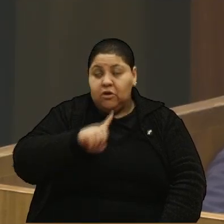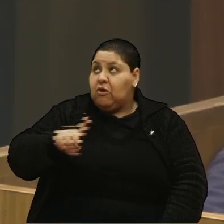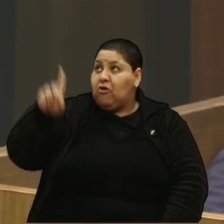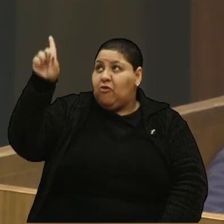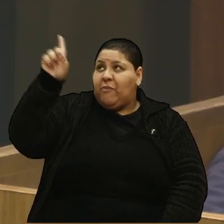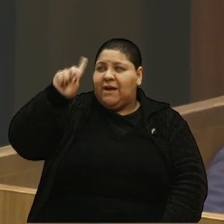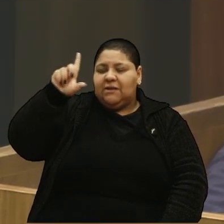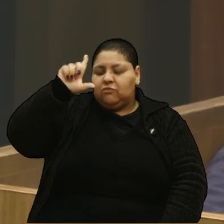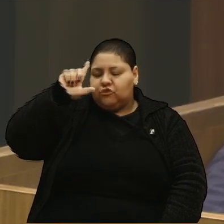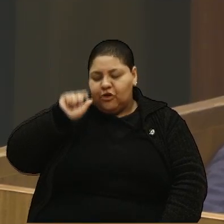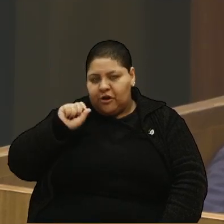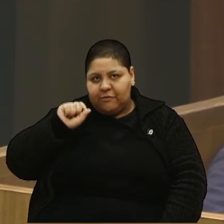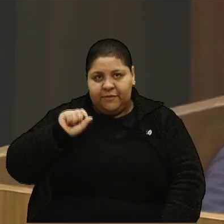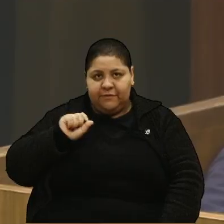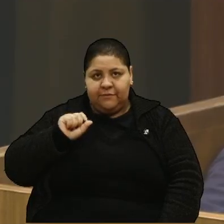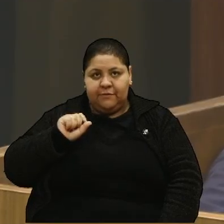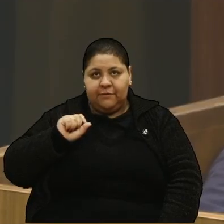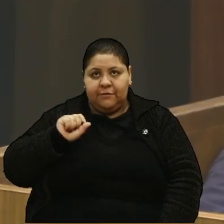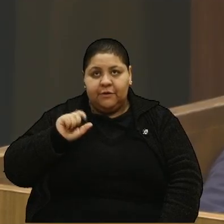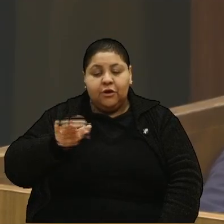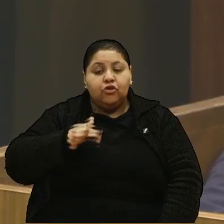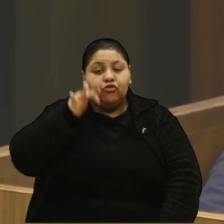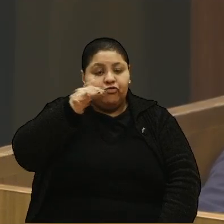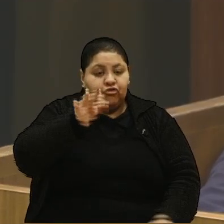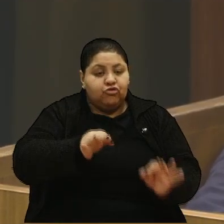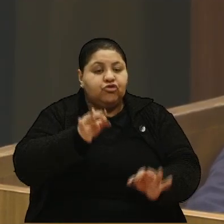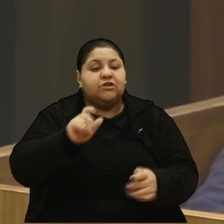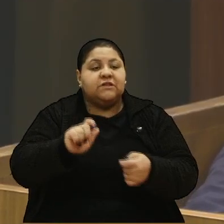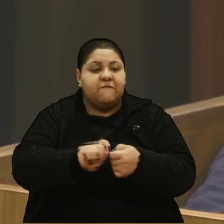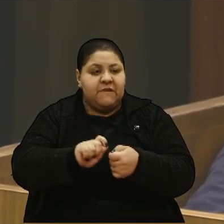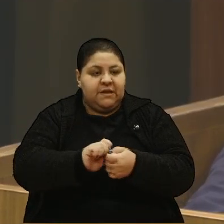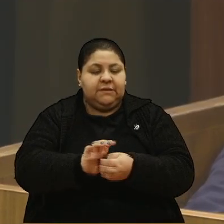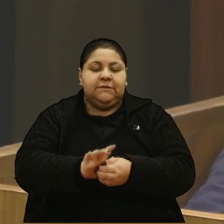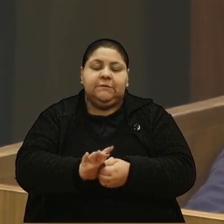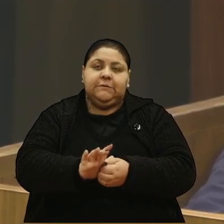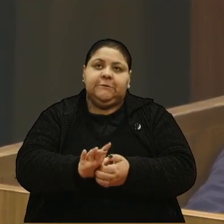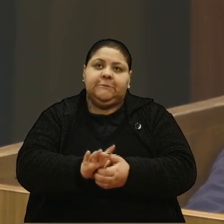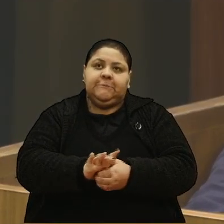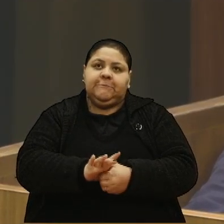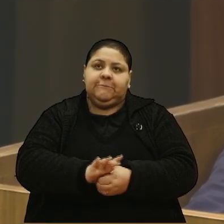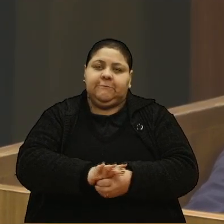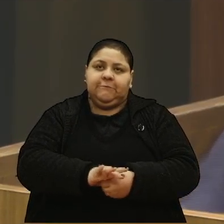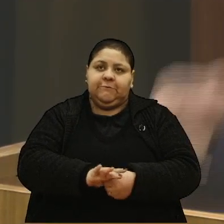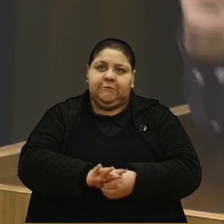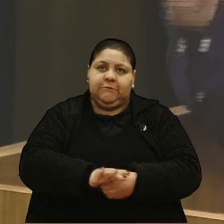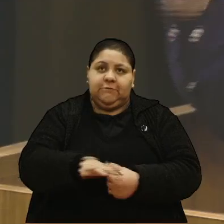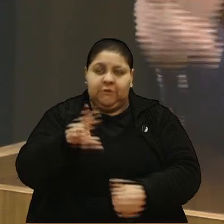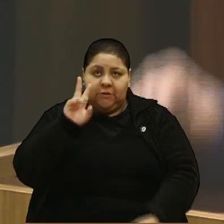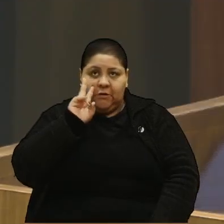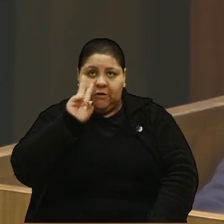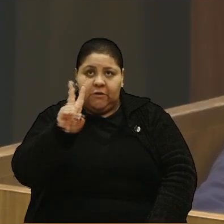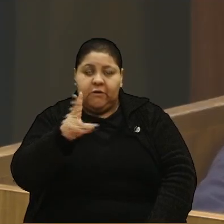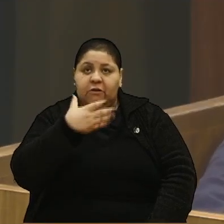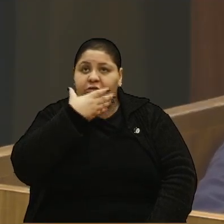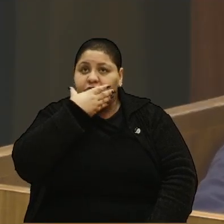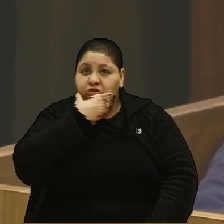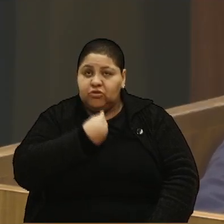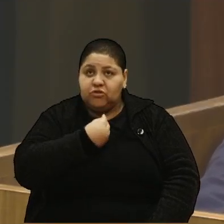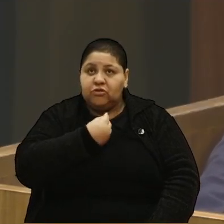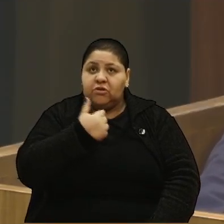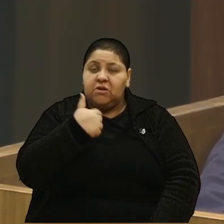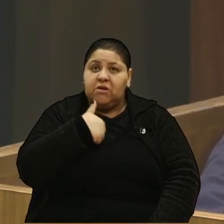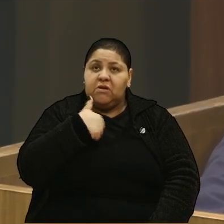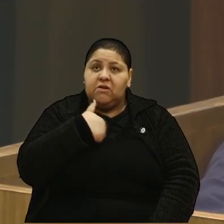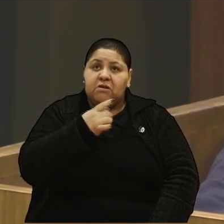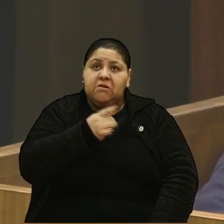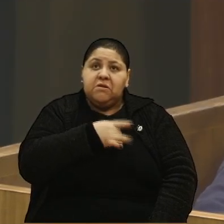dorme. E um dia a justiça será feita. E quando eu vi aqueles homens de capa preta, eu tremi as pernas.